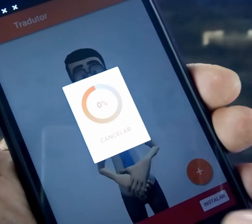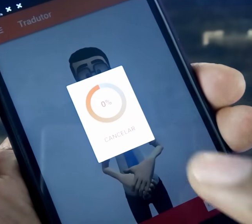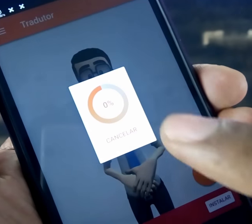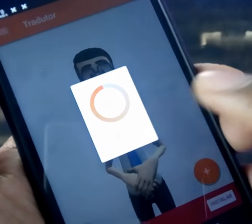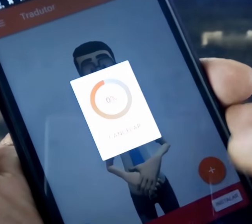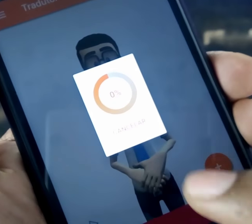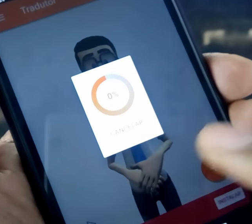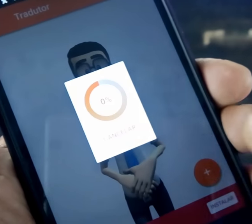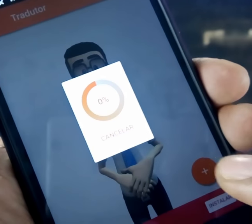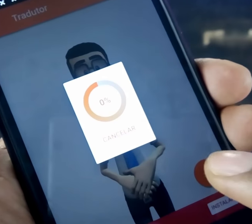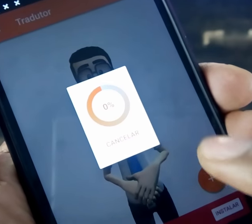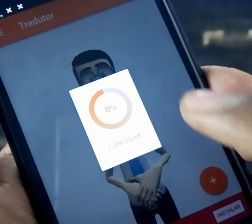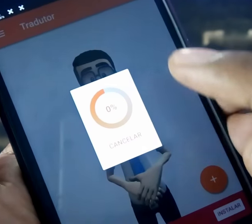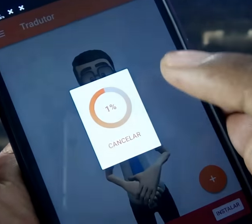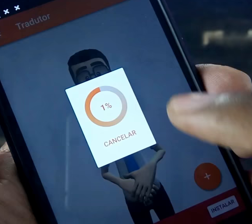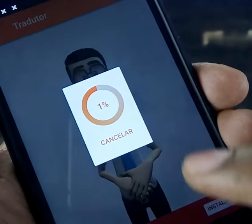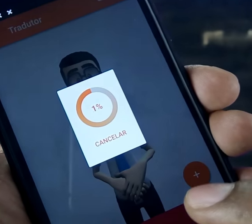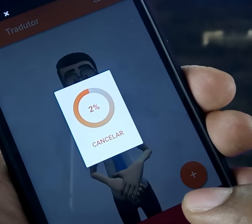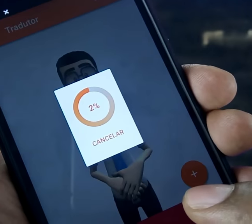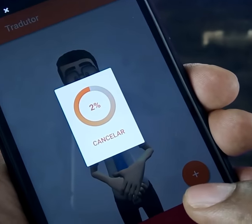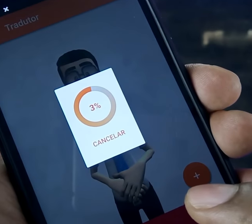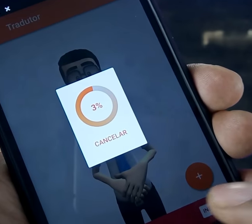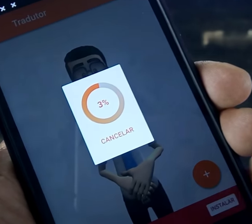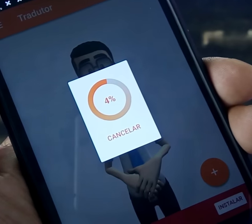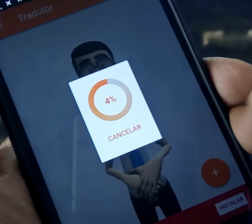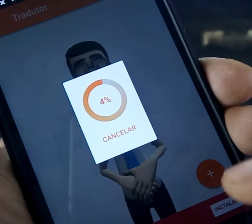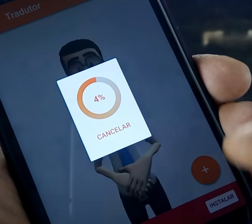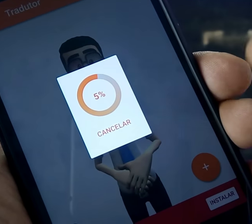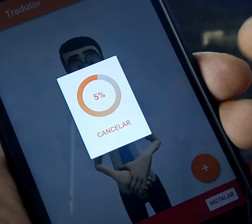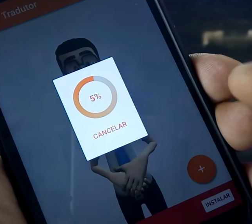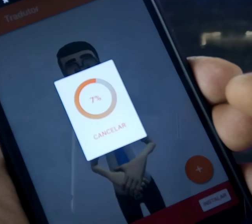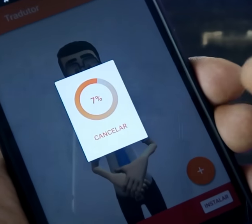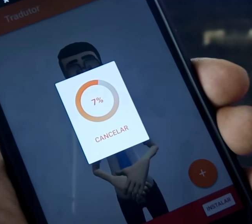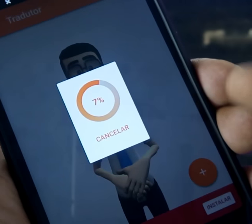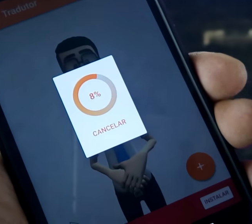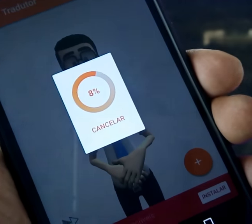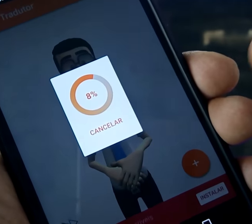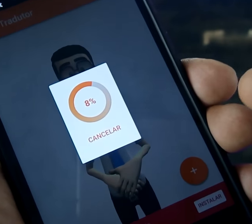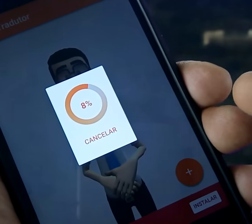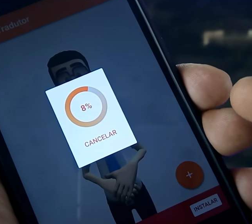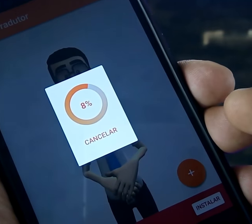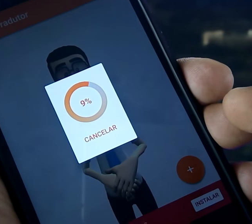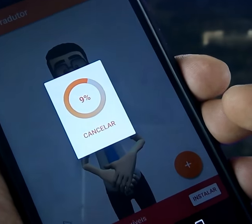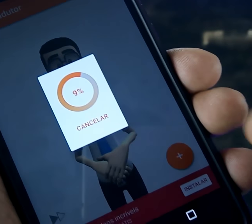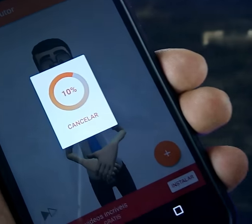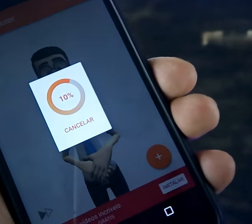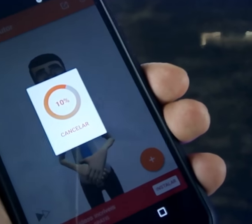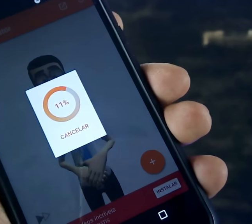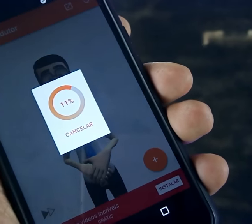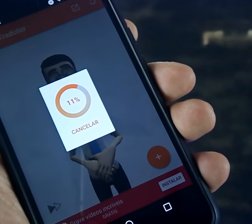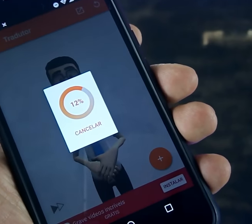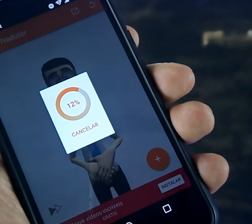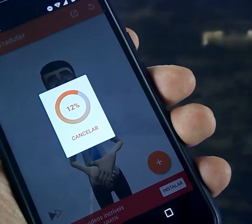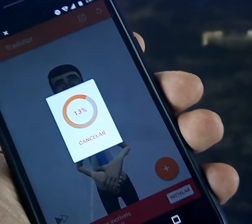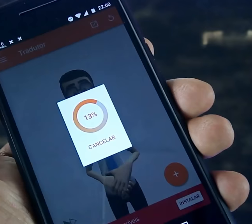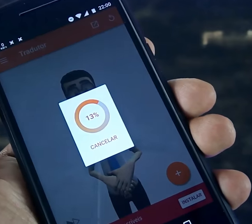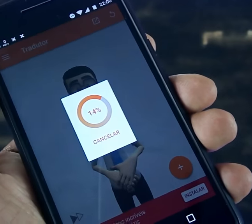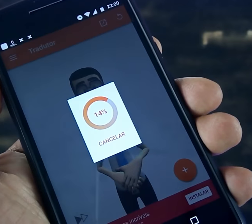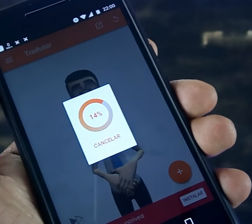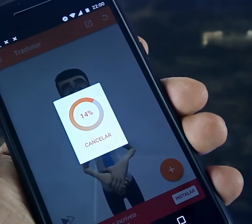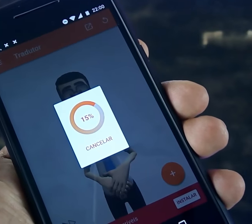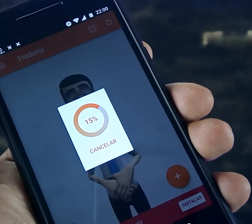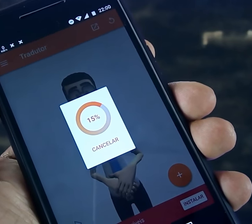esse áudio que ele traduziu ali e essa imagem. Ele vai transformar isso num GIF. Enfim, para assim você poder enviar